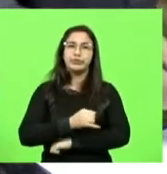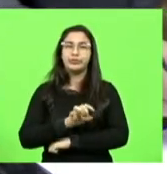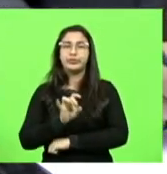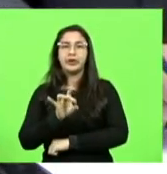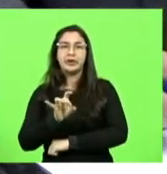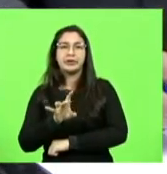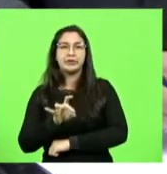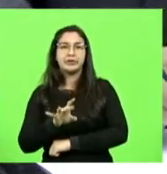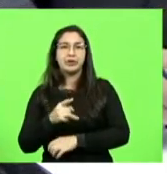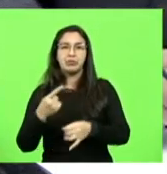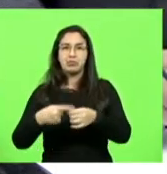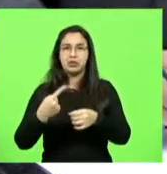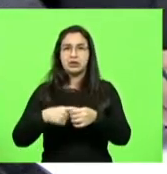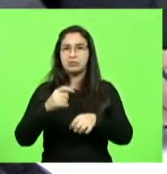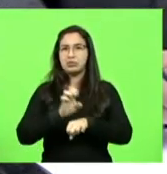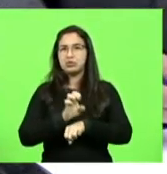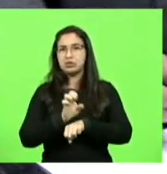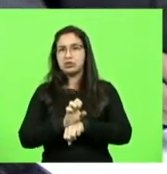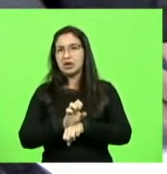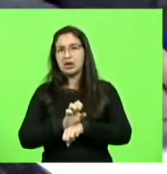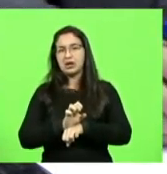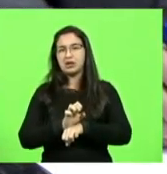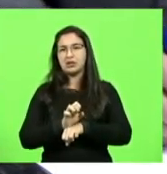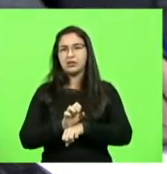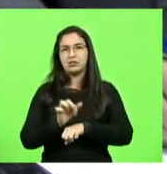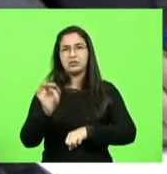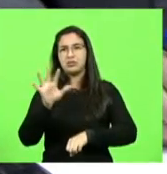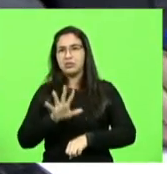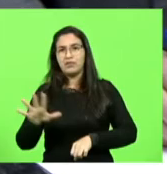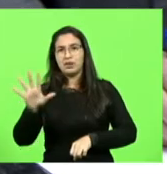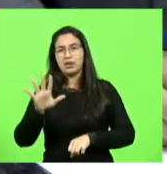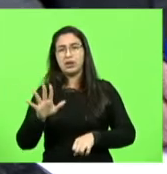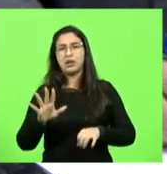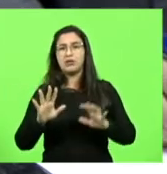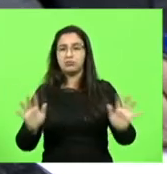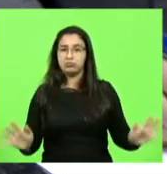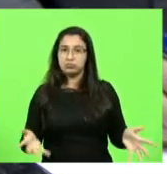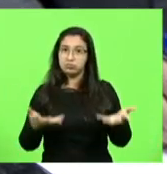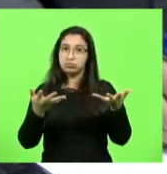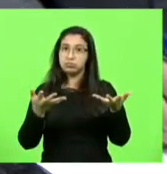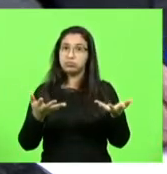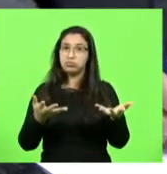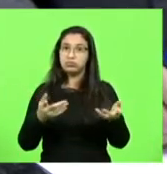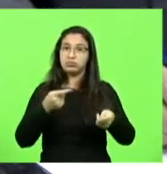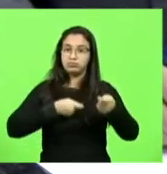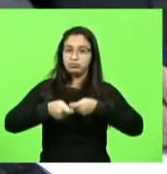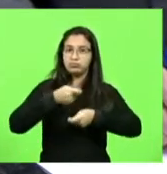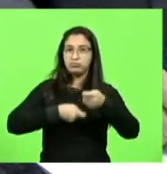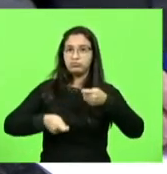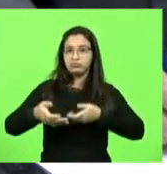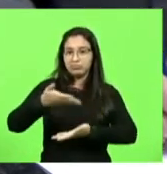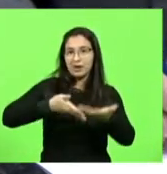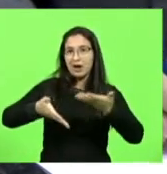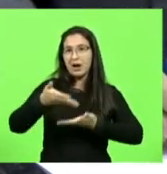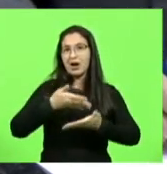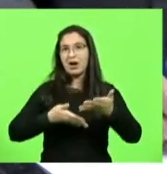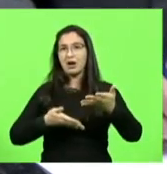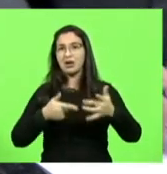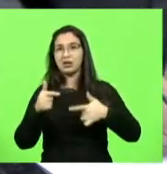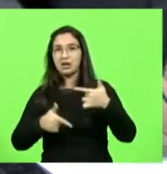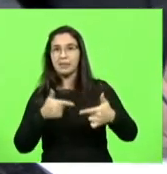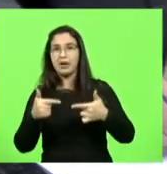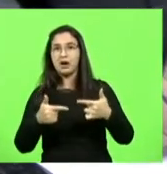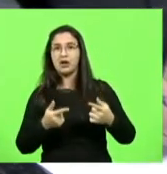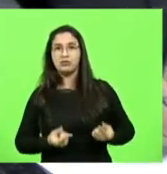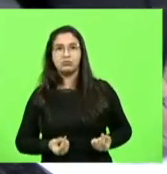nos municípios, nos estados, na nação, o recurso da nação federal, vai fomentar sim, vai fazer o giro econômico aumentar, geração de emprego e renda.